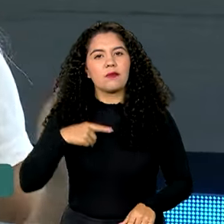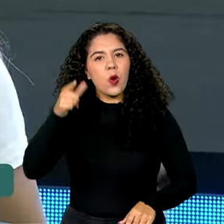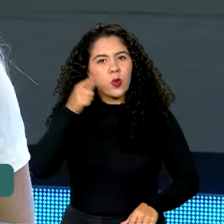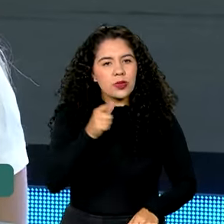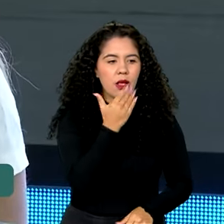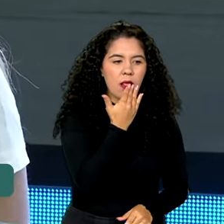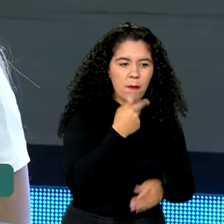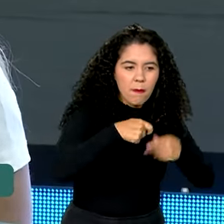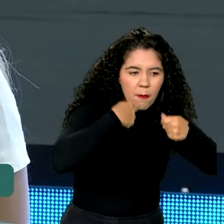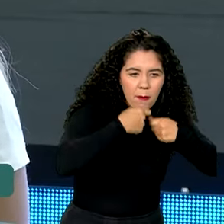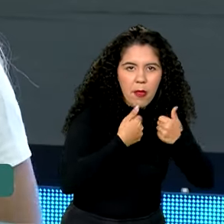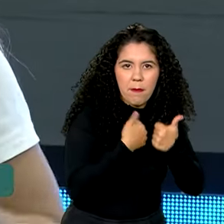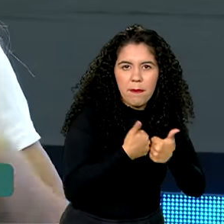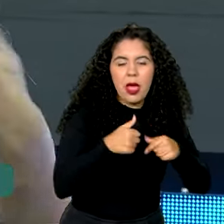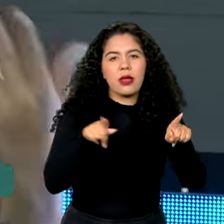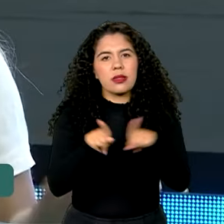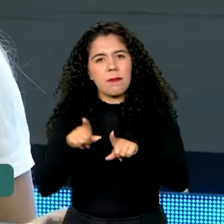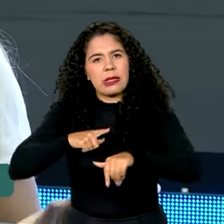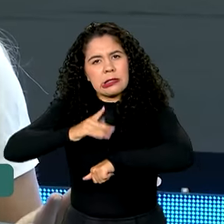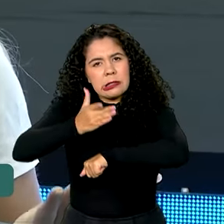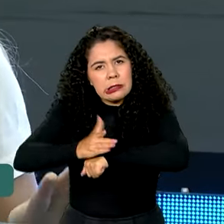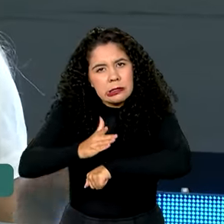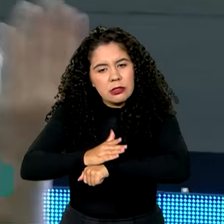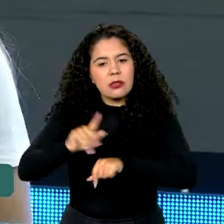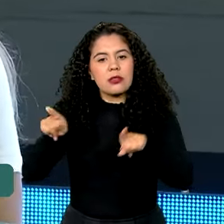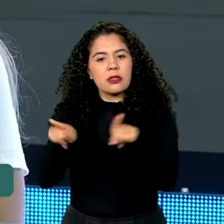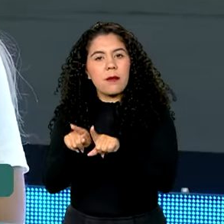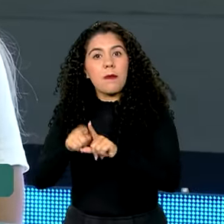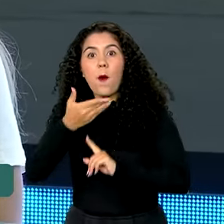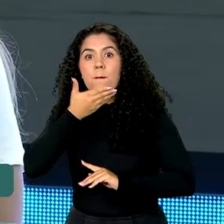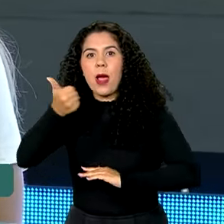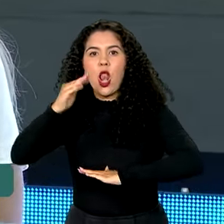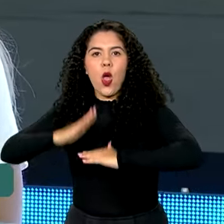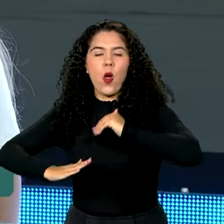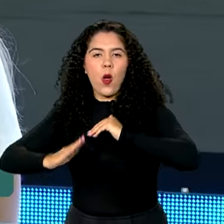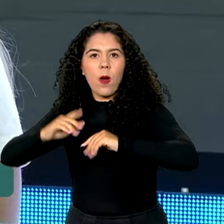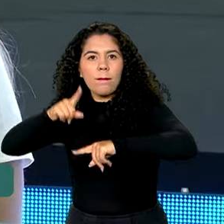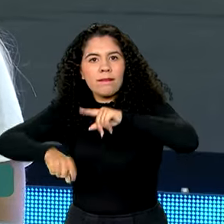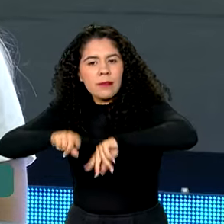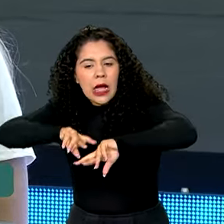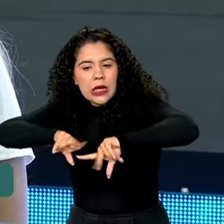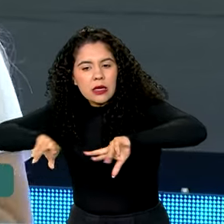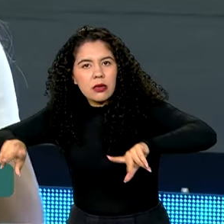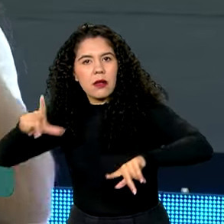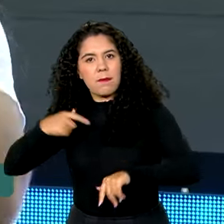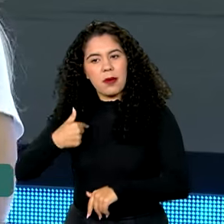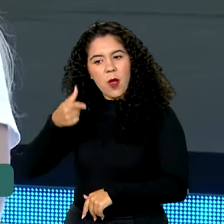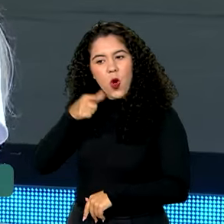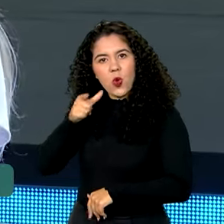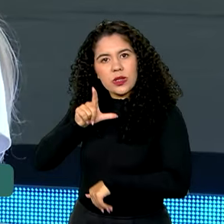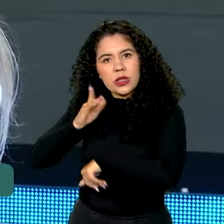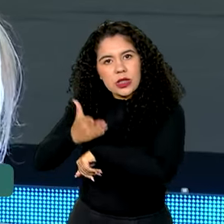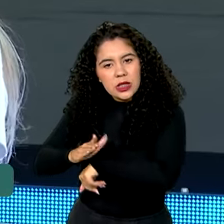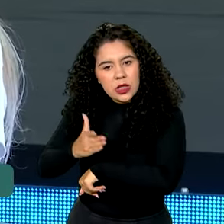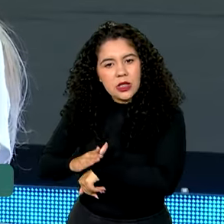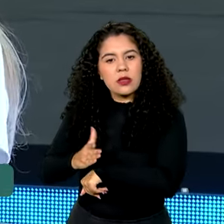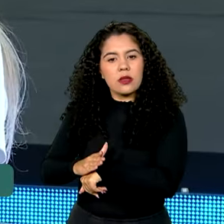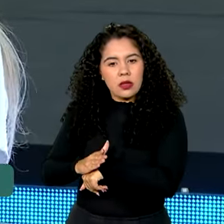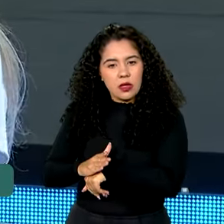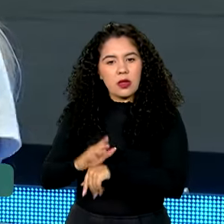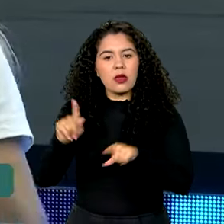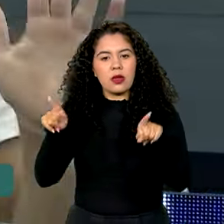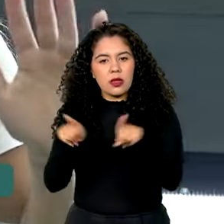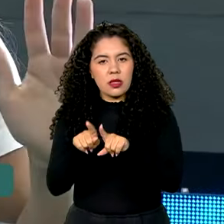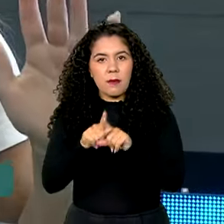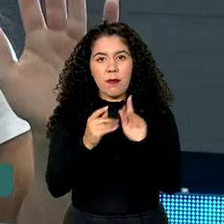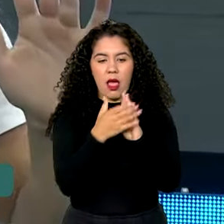ir para o ginásio da melhor forma possível, ter os melhores equipamentos do meu treinamento, porque aquela estafa que a gente usa na